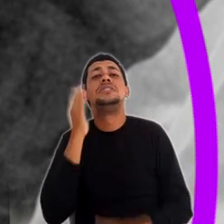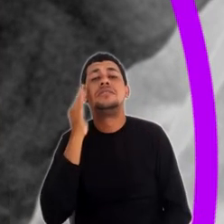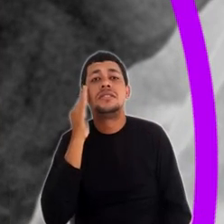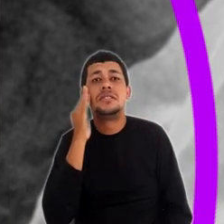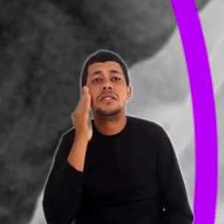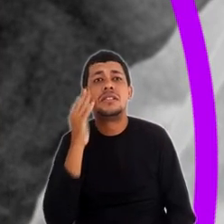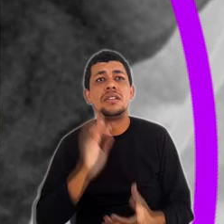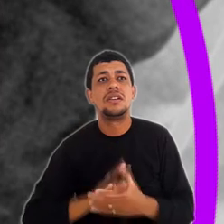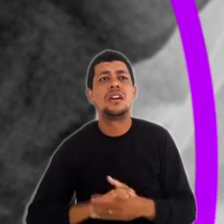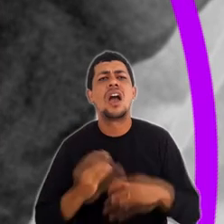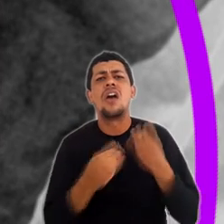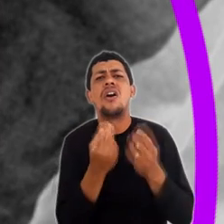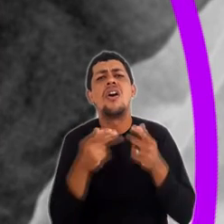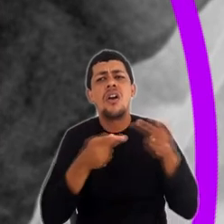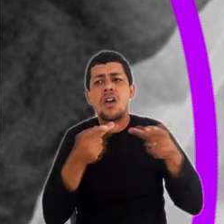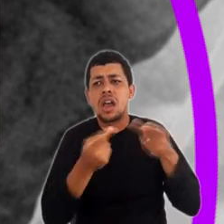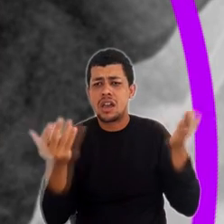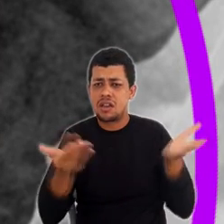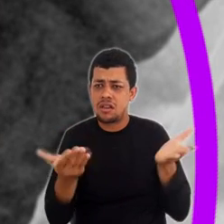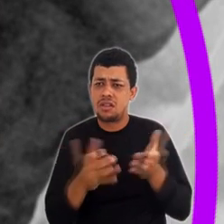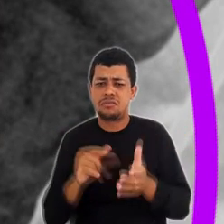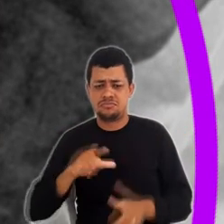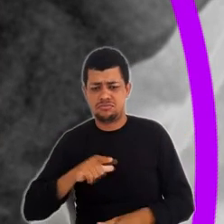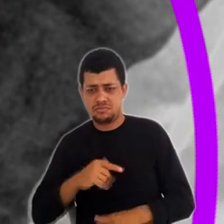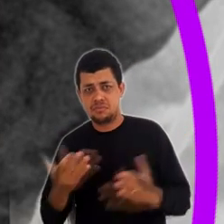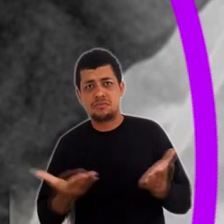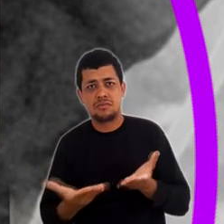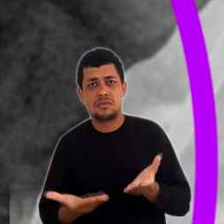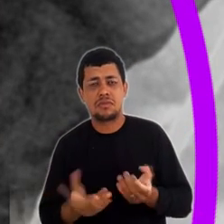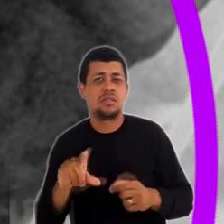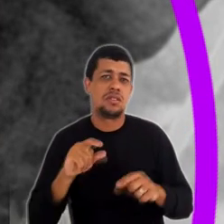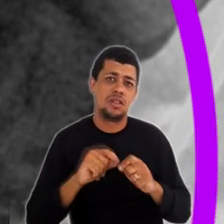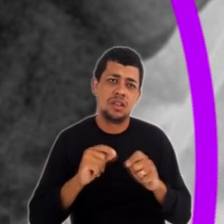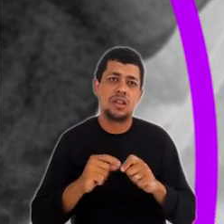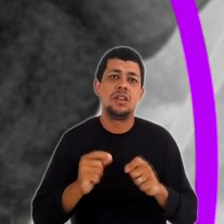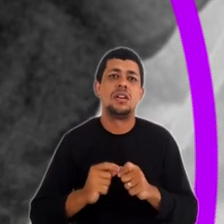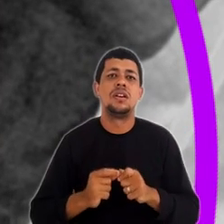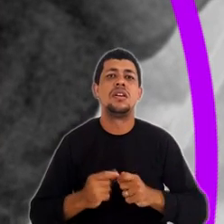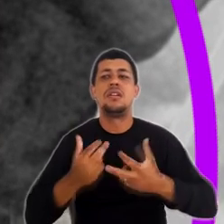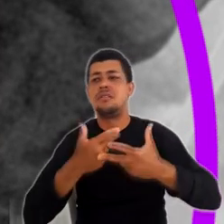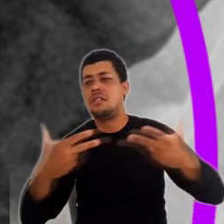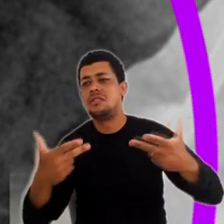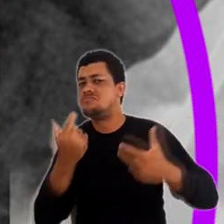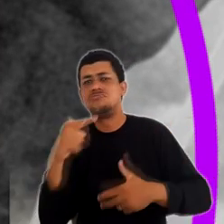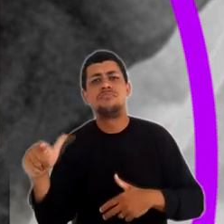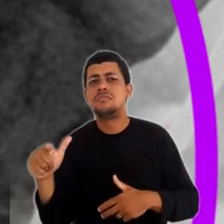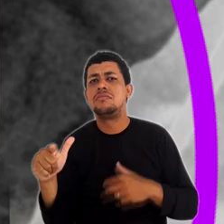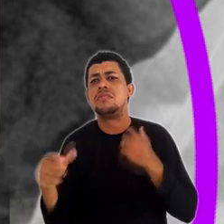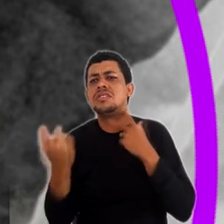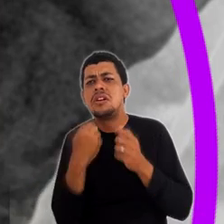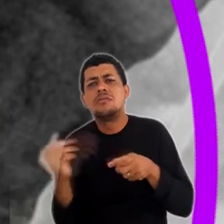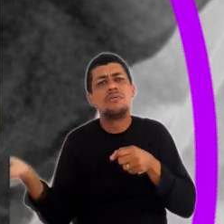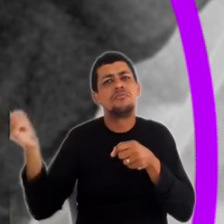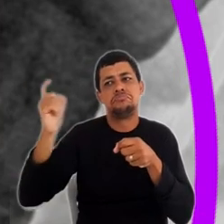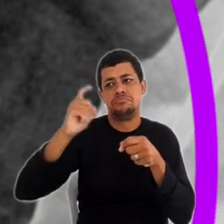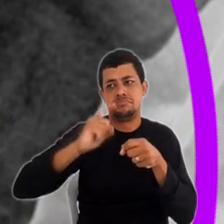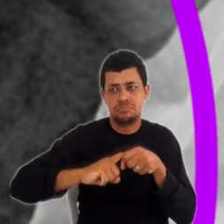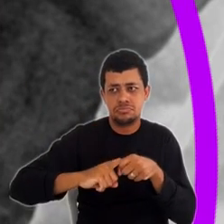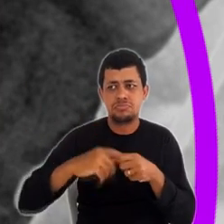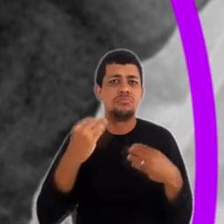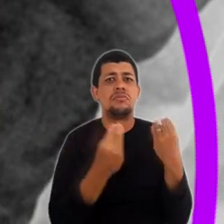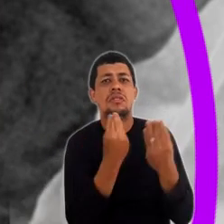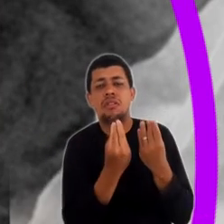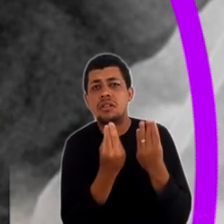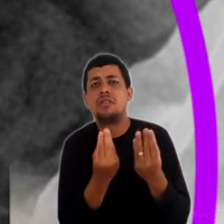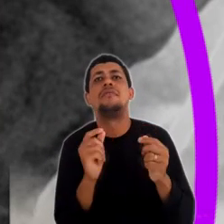se... Quais projetos atuais vocês estão tendo? Se vocês estão fazendo, se vocês vão fazer alguma apresentação, se vocês vão voltar, né,